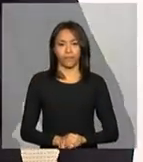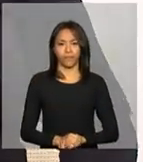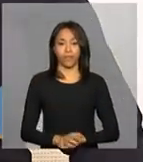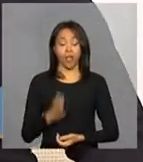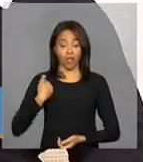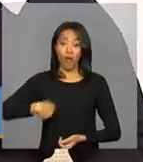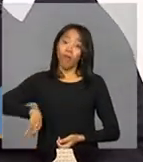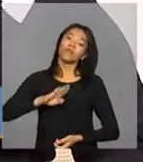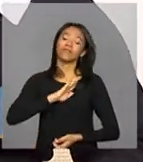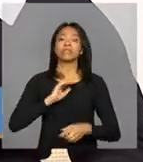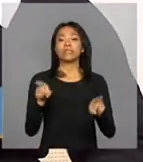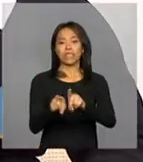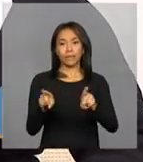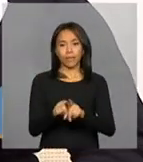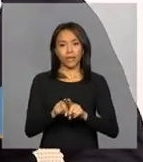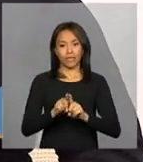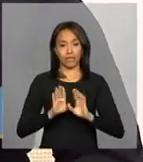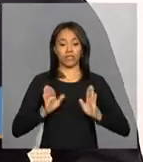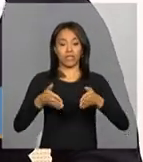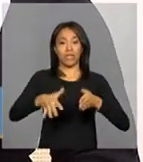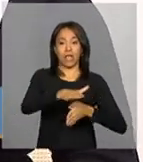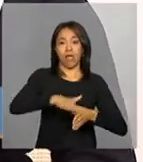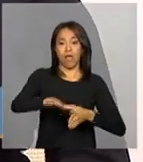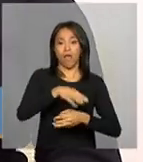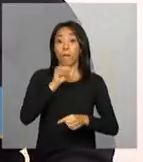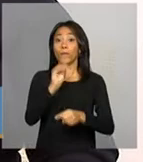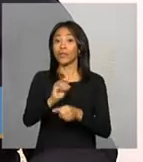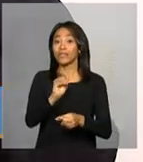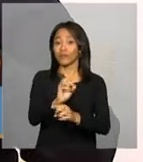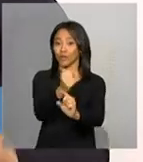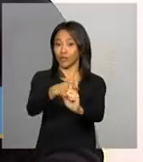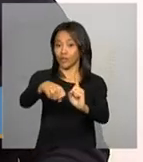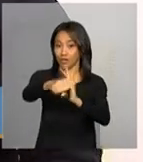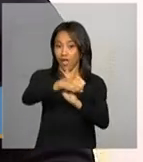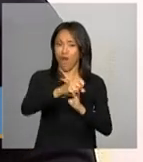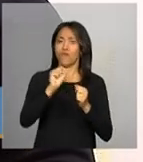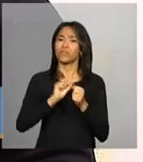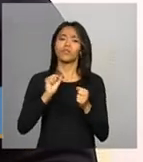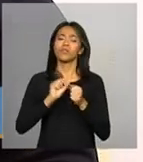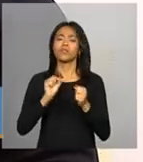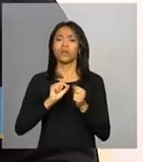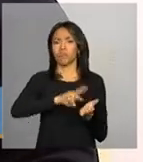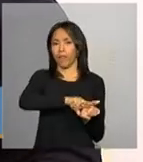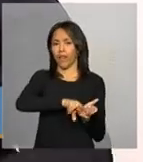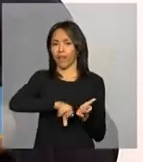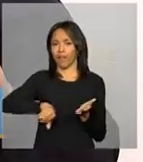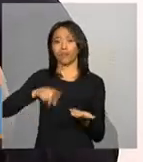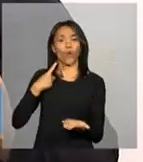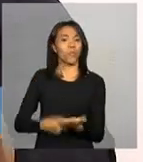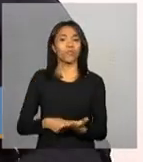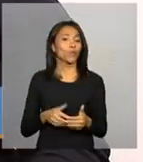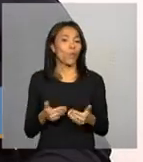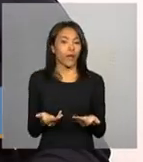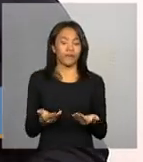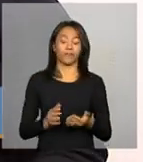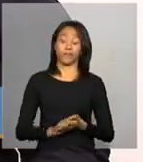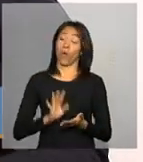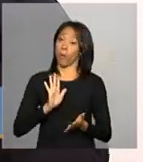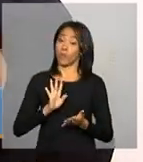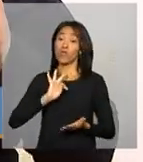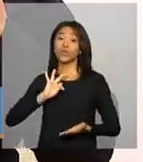nosso também na proteção especial nós fizemos o seguinte sacos todos os